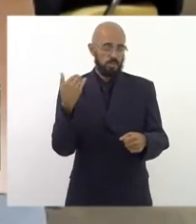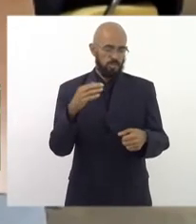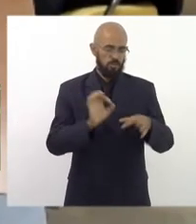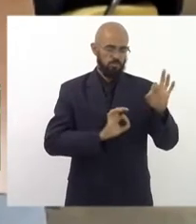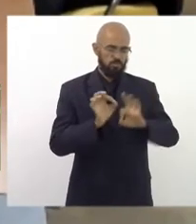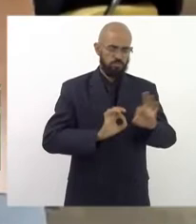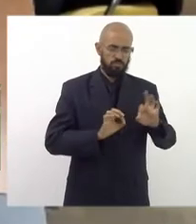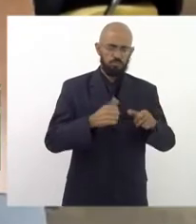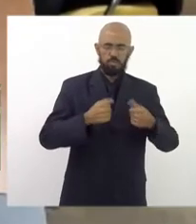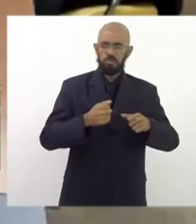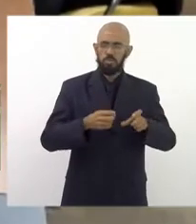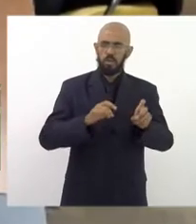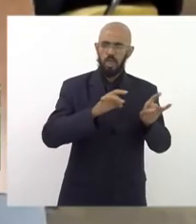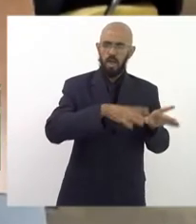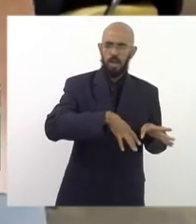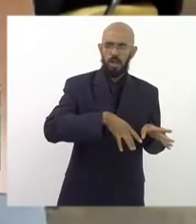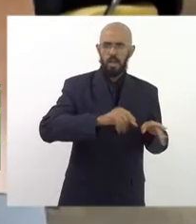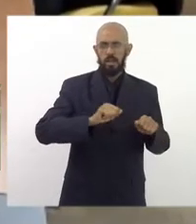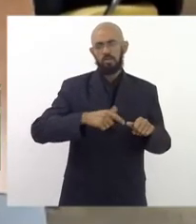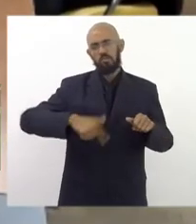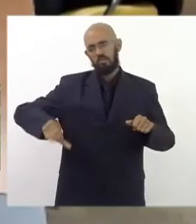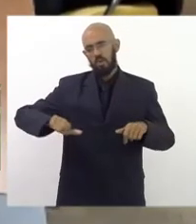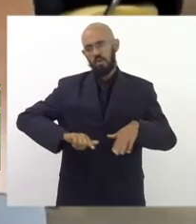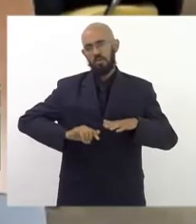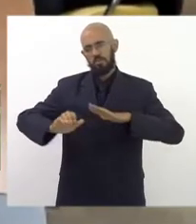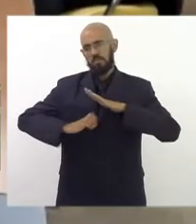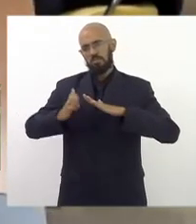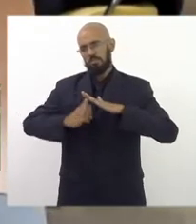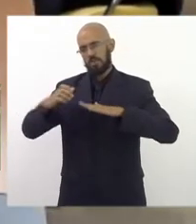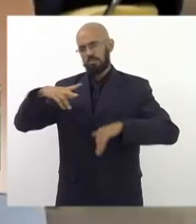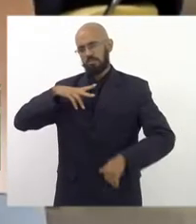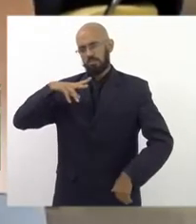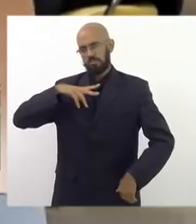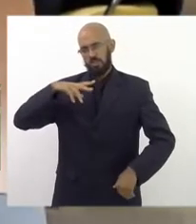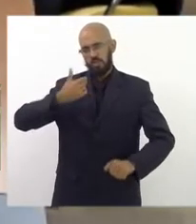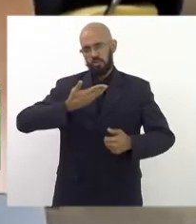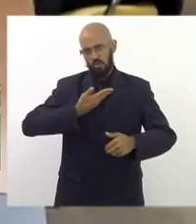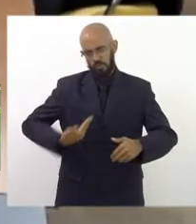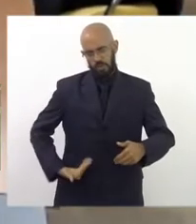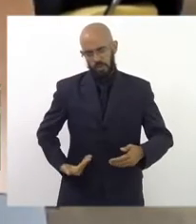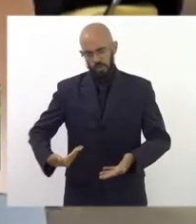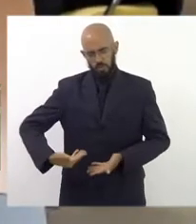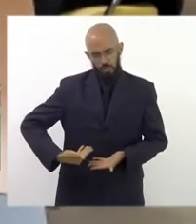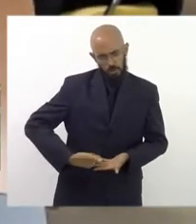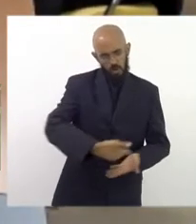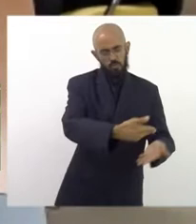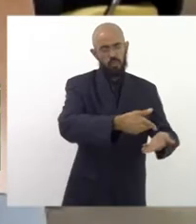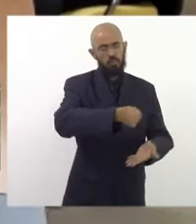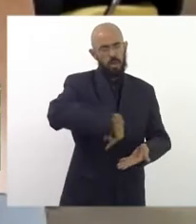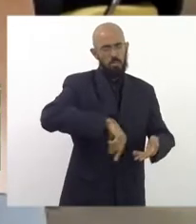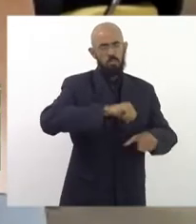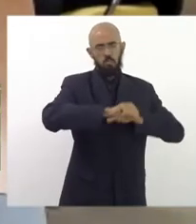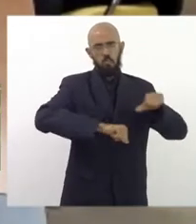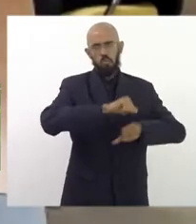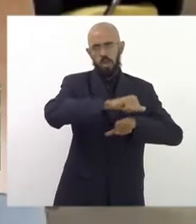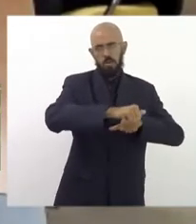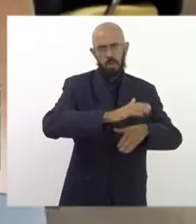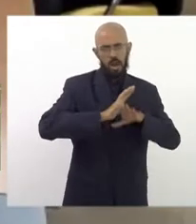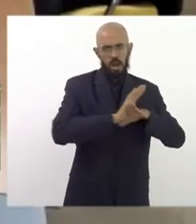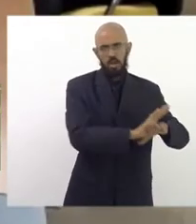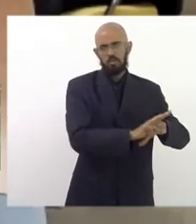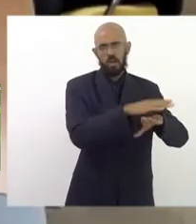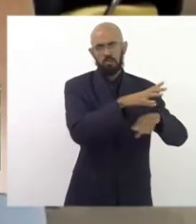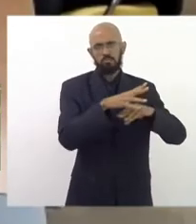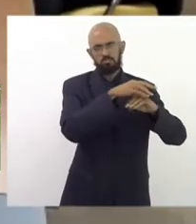iniciativa privada, o governador me convidou para que eu pudesse contribuir lá,